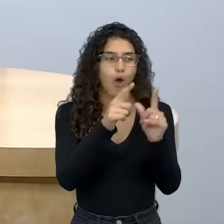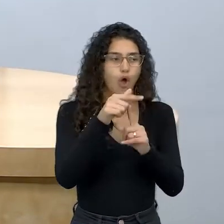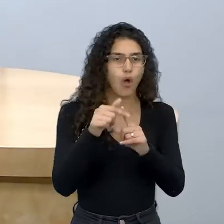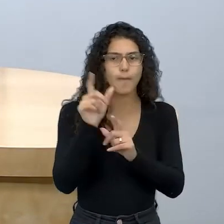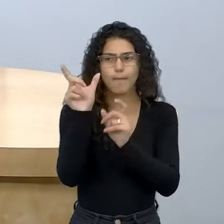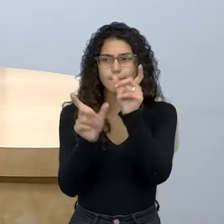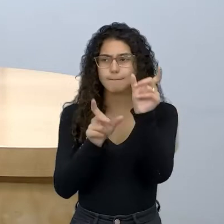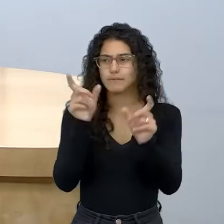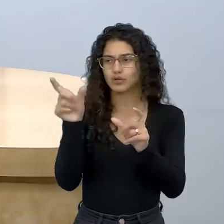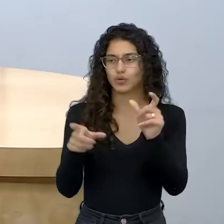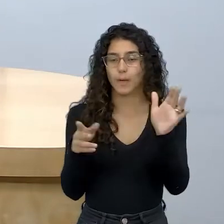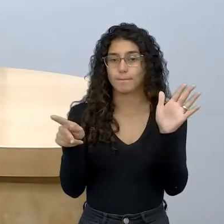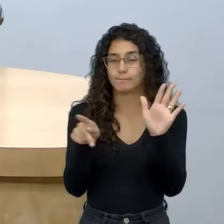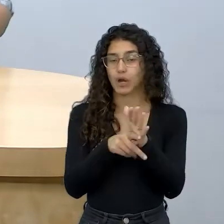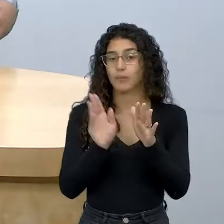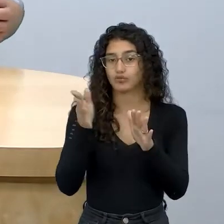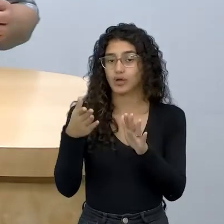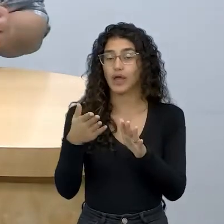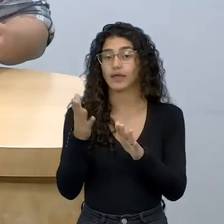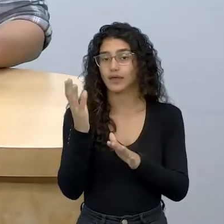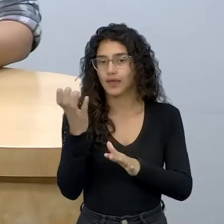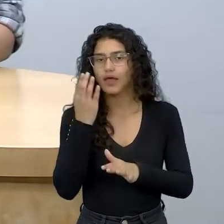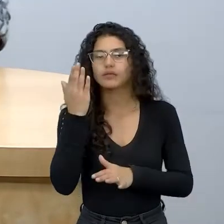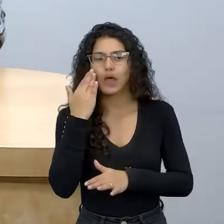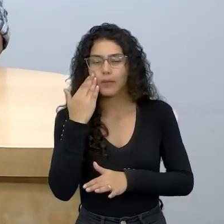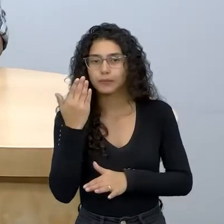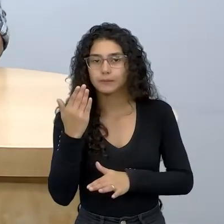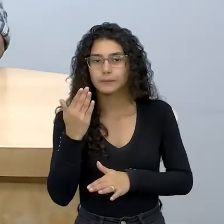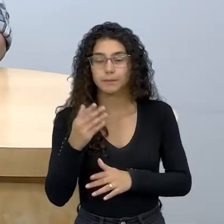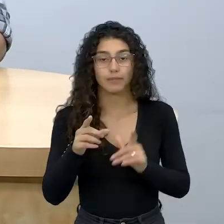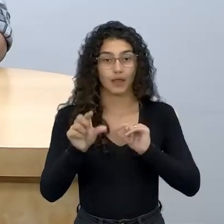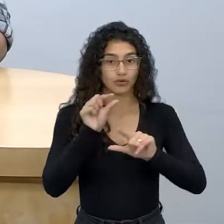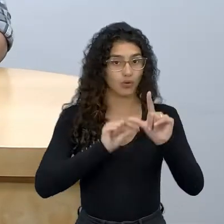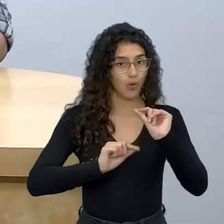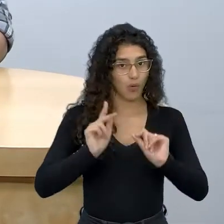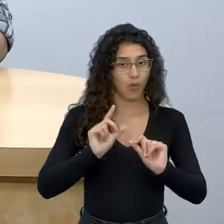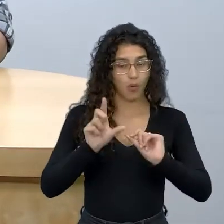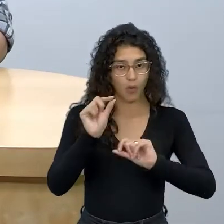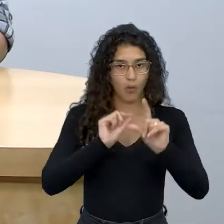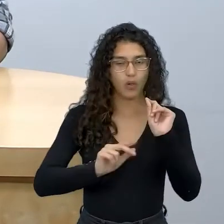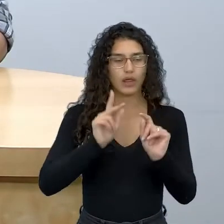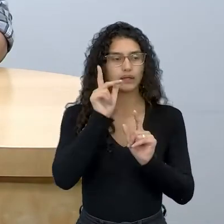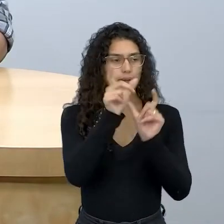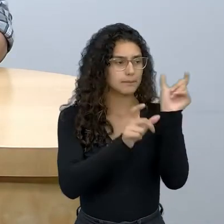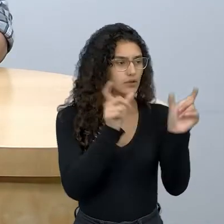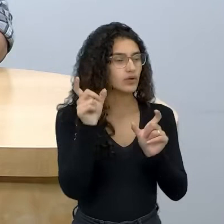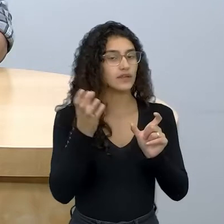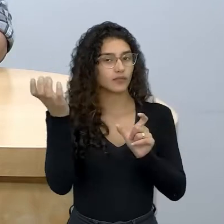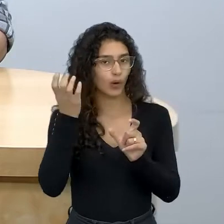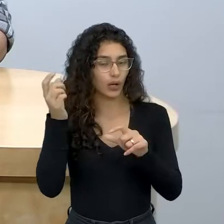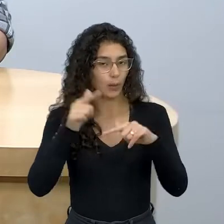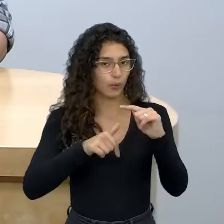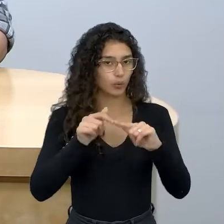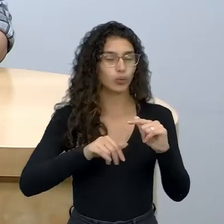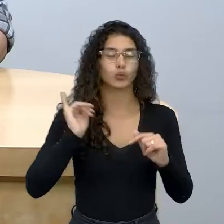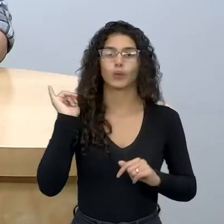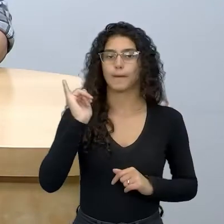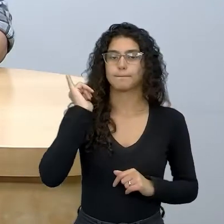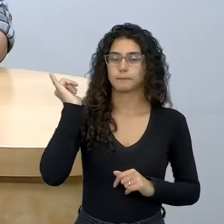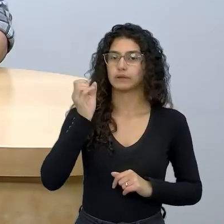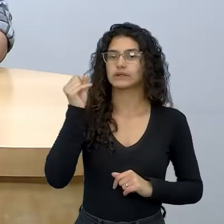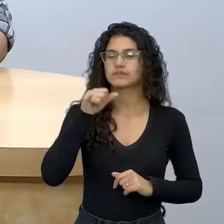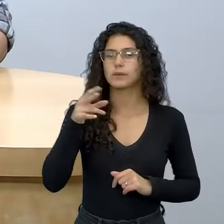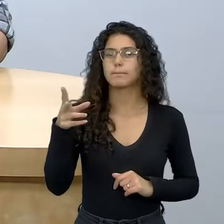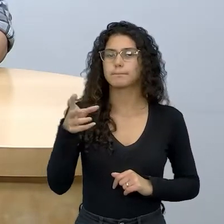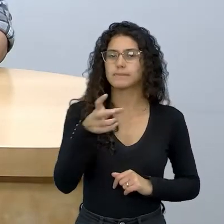de público-alvo. Tá? Então, a escolha do público-alvo também é importante, né? Então, assim, se você for